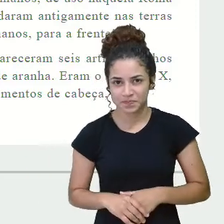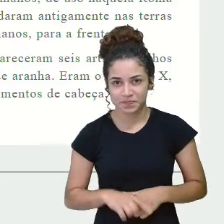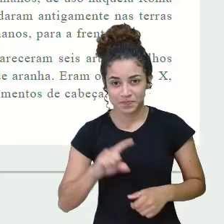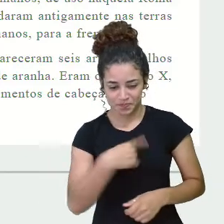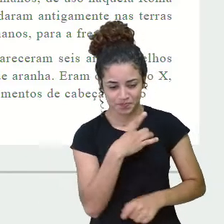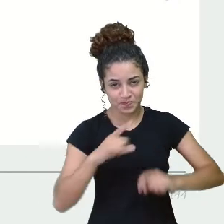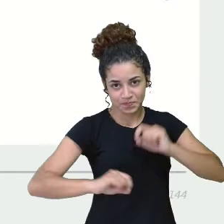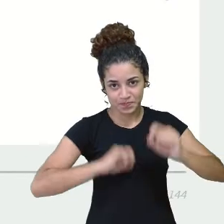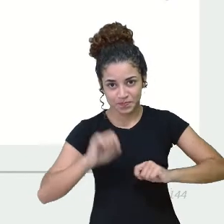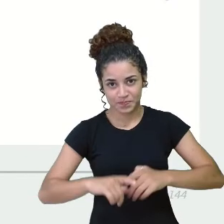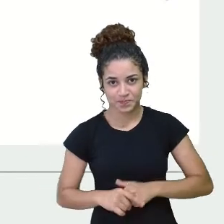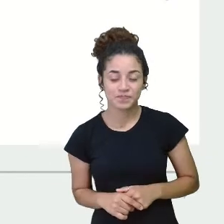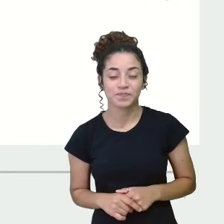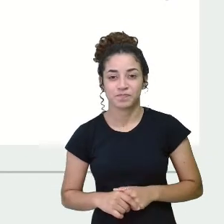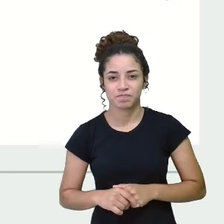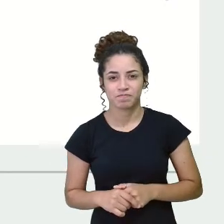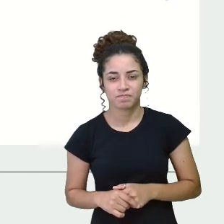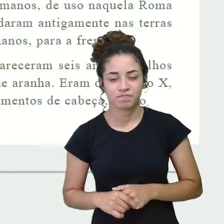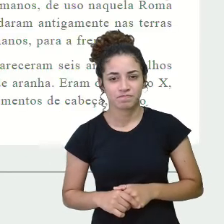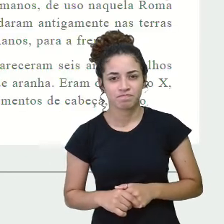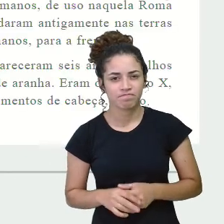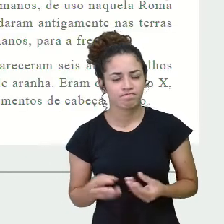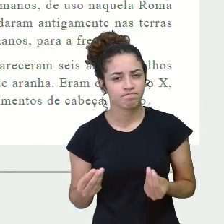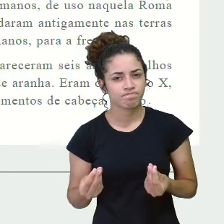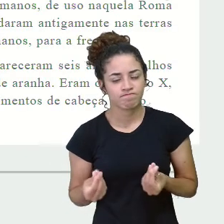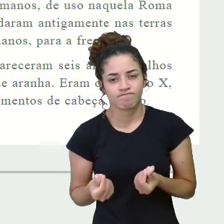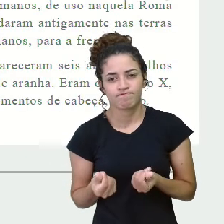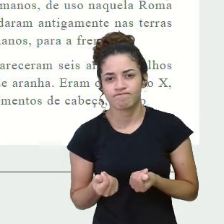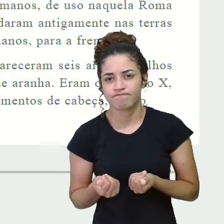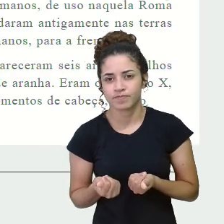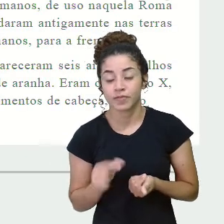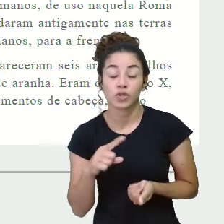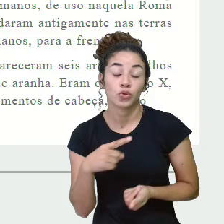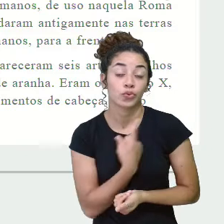nós temos aqui o